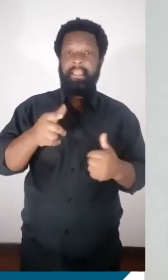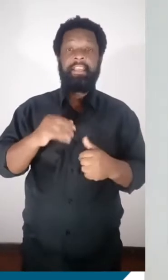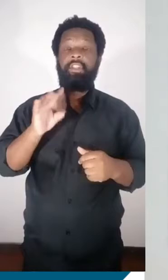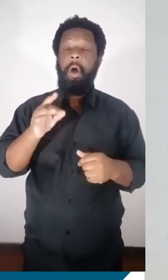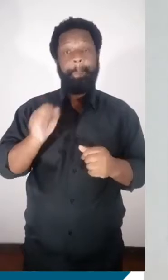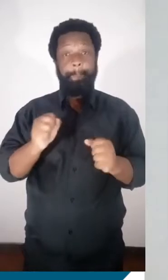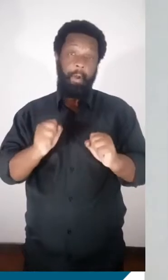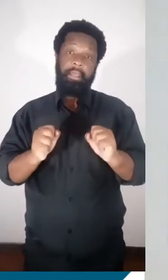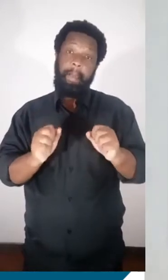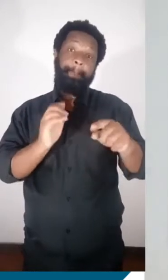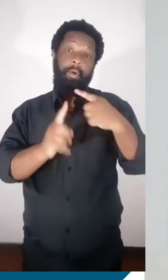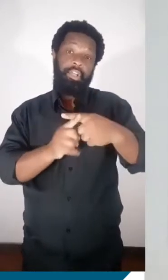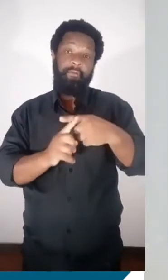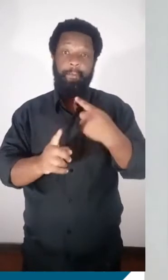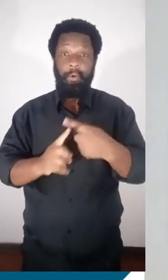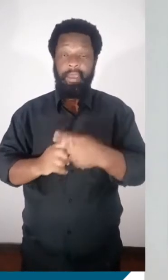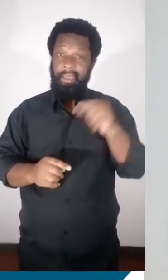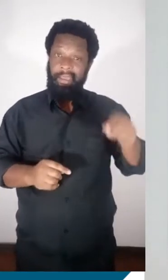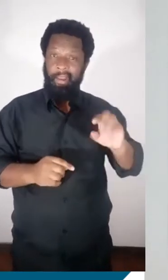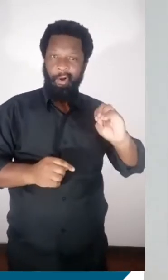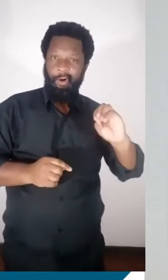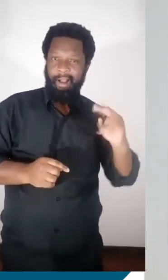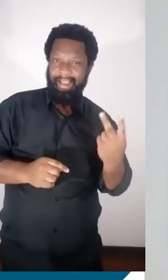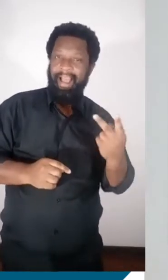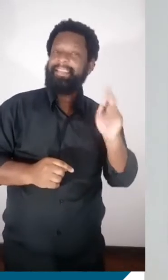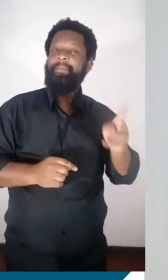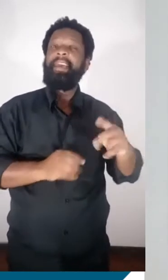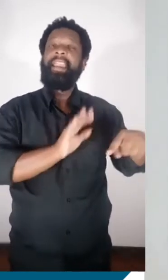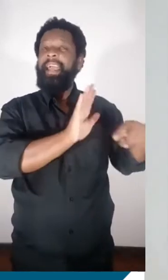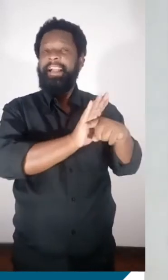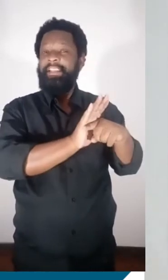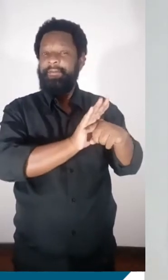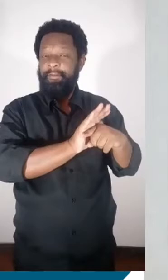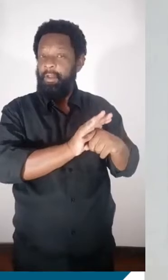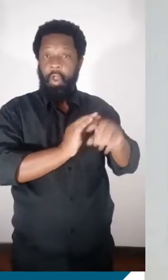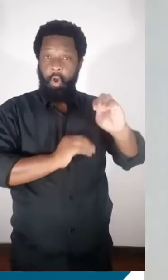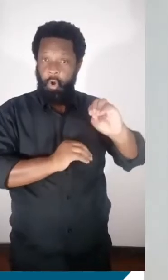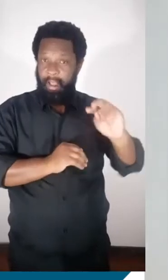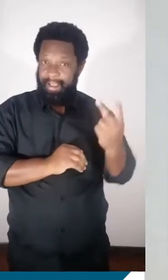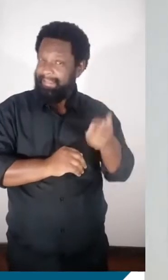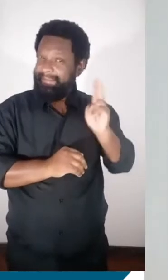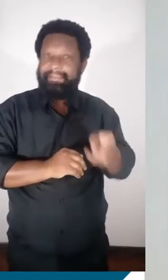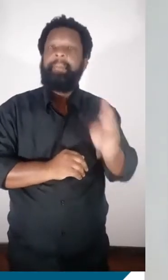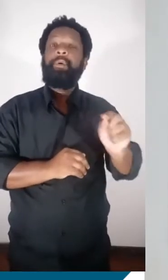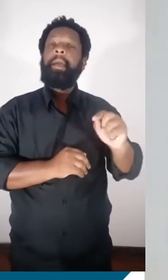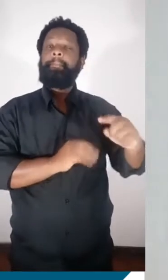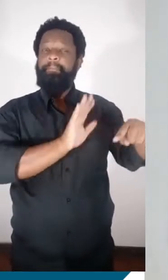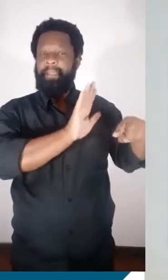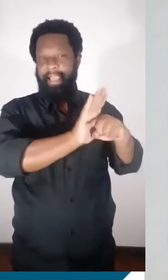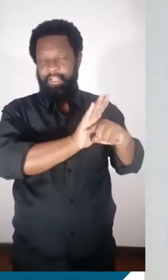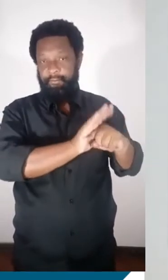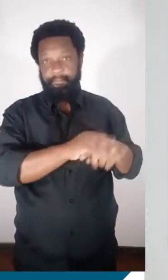claro, esse aqui só pode ser positivo, porque o OH é negativo. O OH sempre vai ser OH menos. Então o que